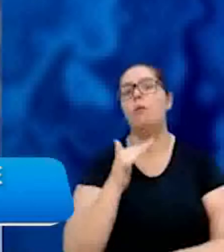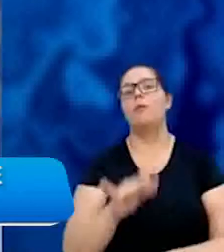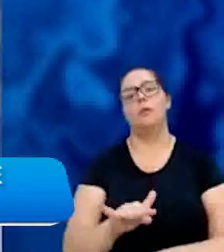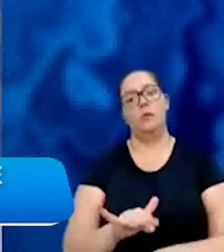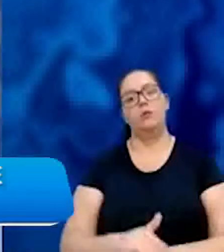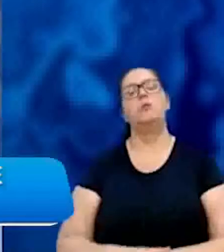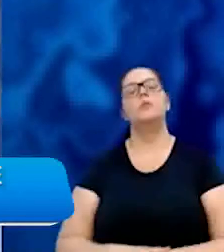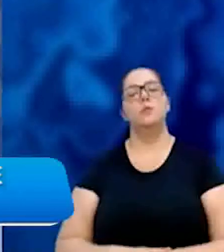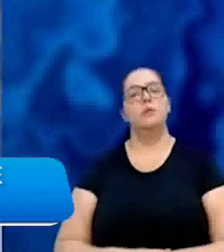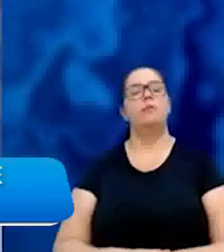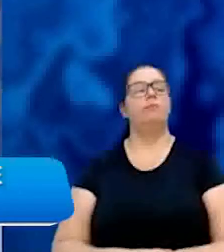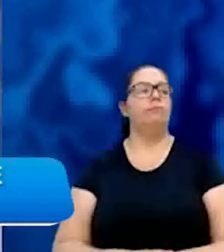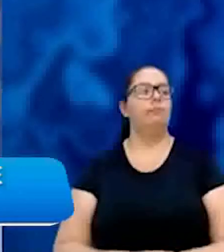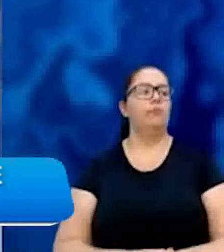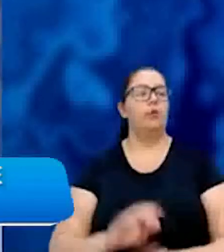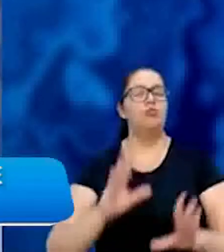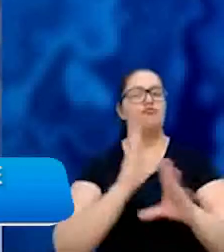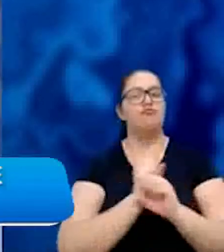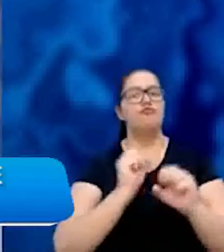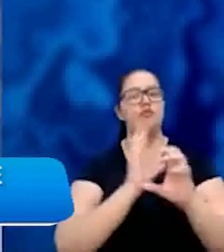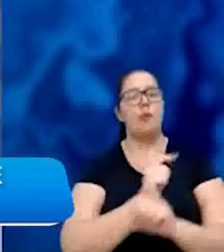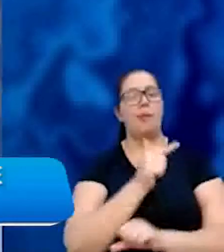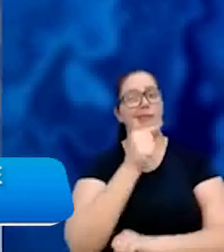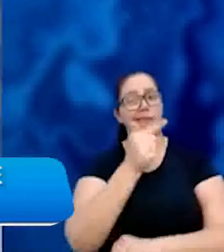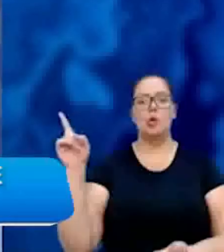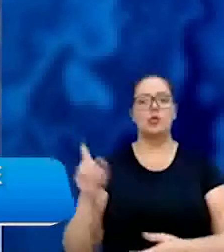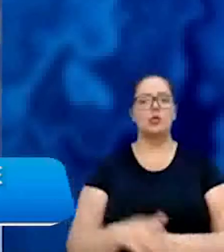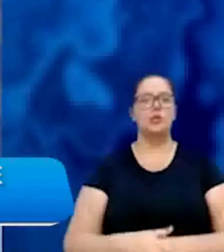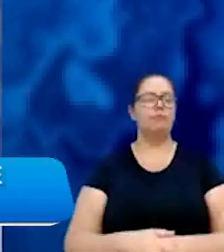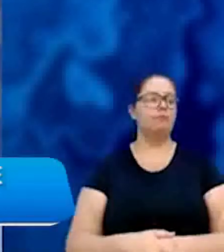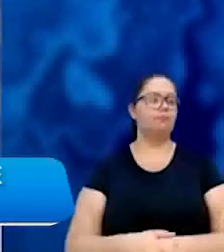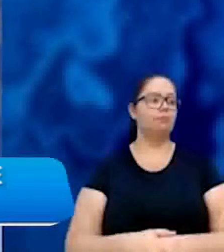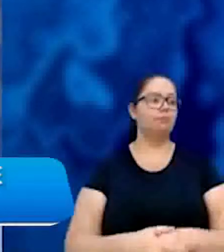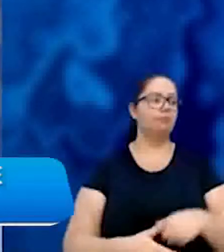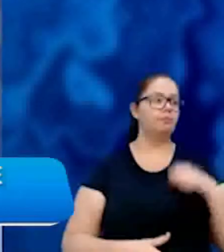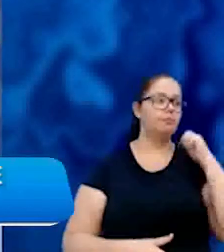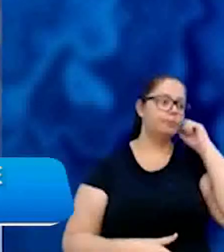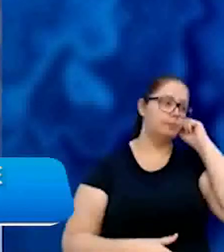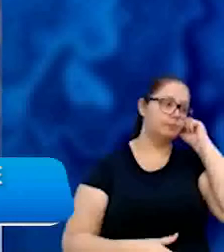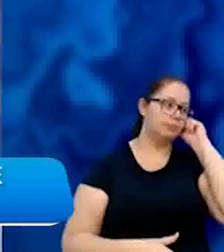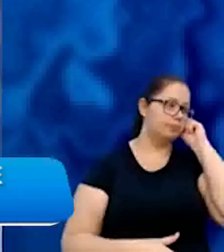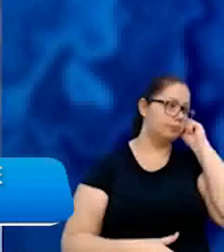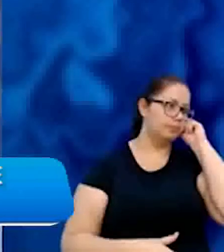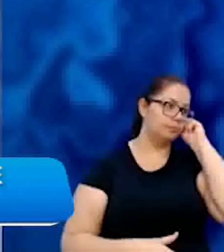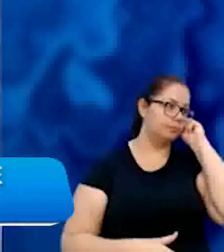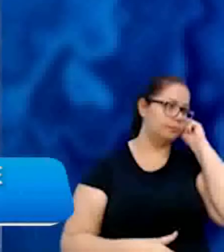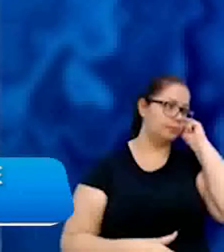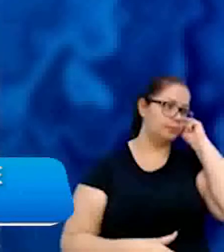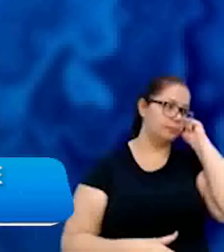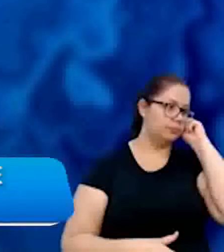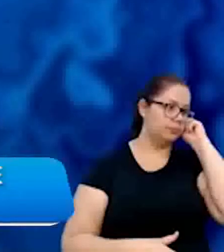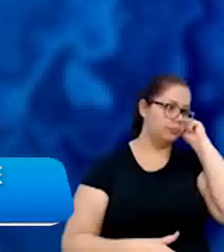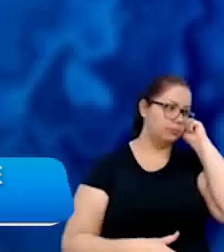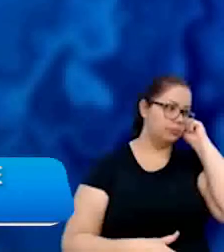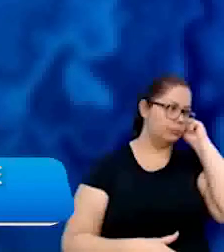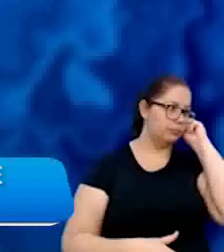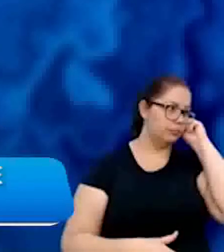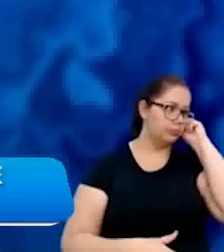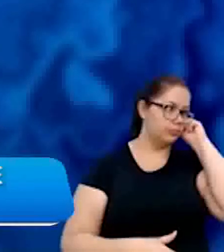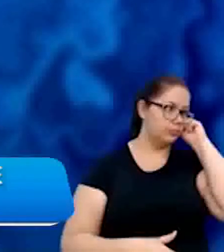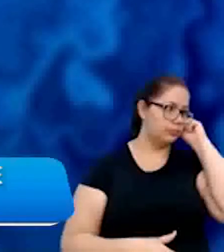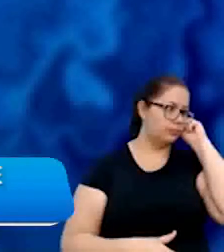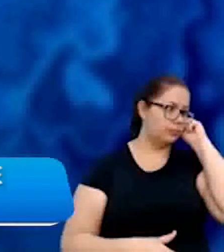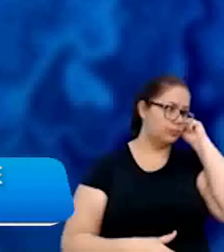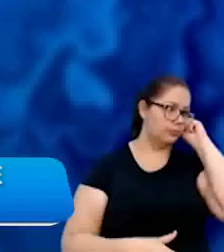estão 7 pessoas de Sorriso internadas hoje. Vamos acompanhar do estado do Mato Grosso? Ontem a Secretaria de Estado